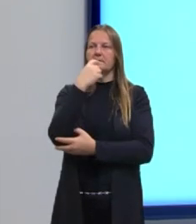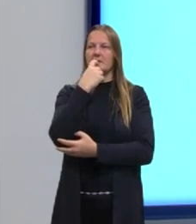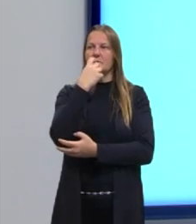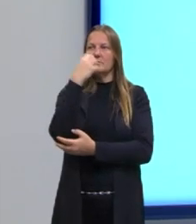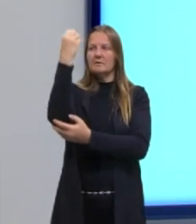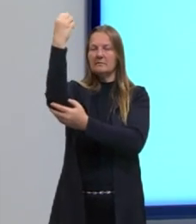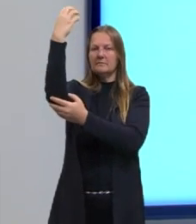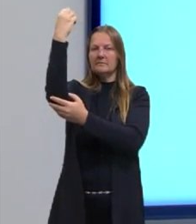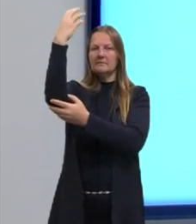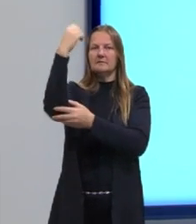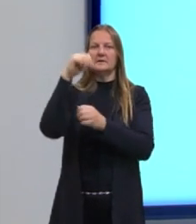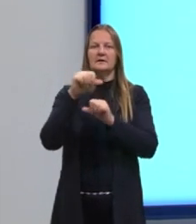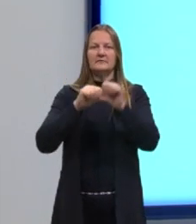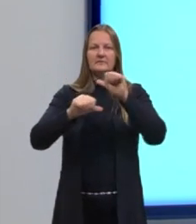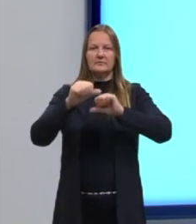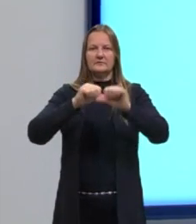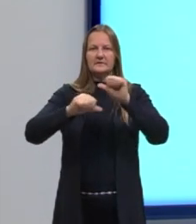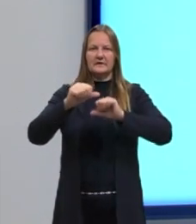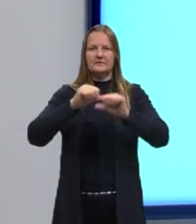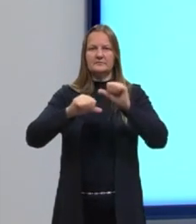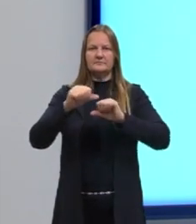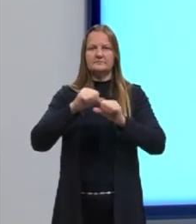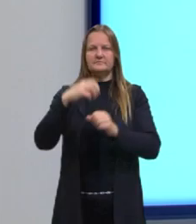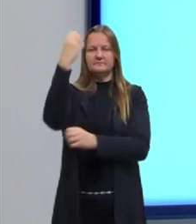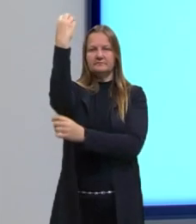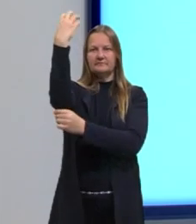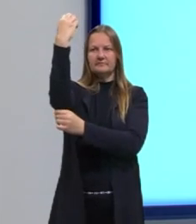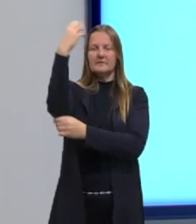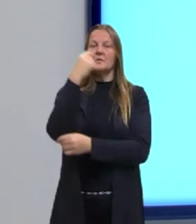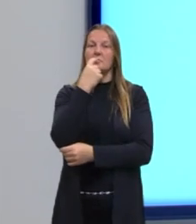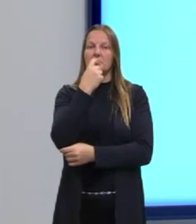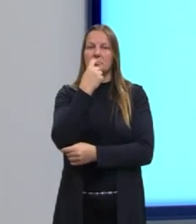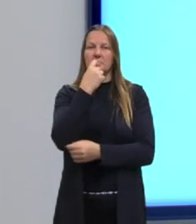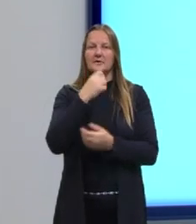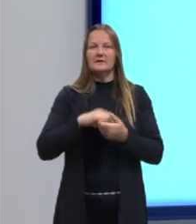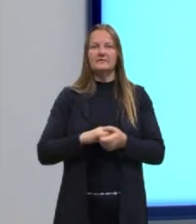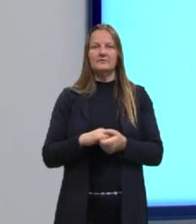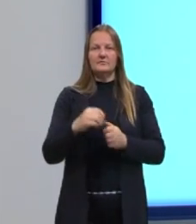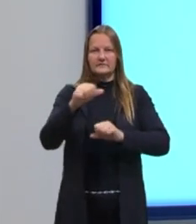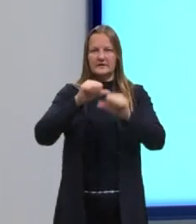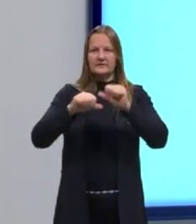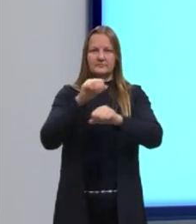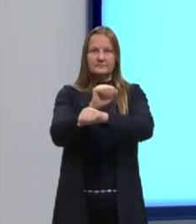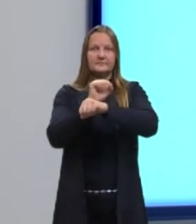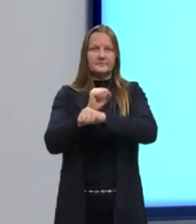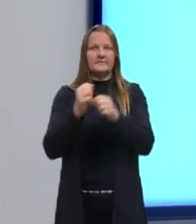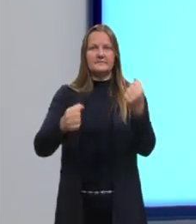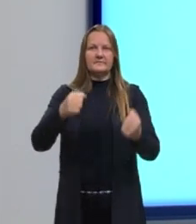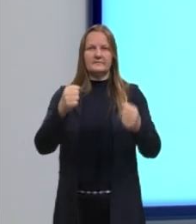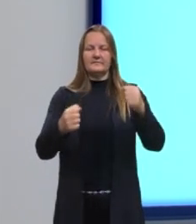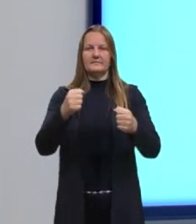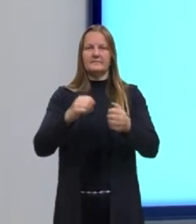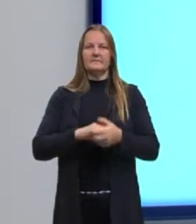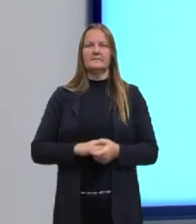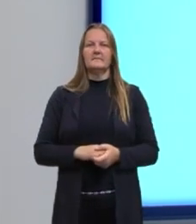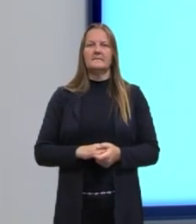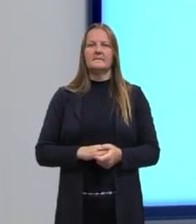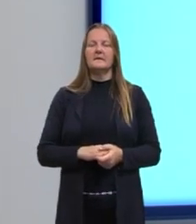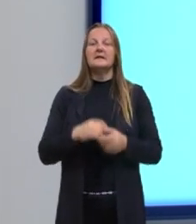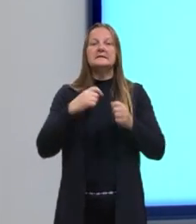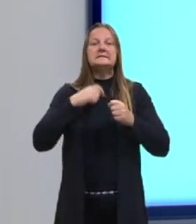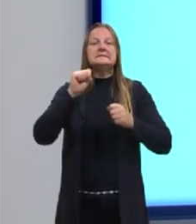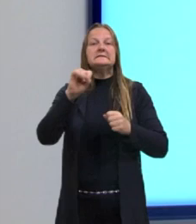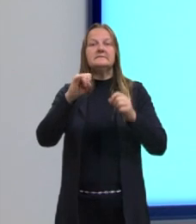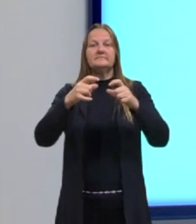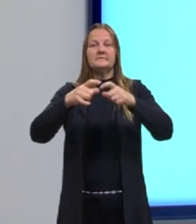no nosso caso aqui dos limites planetários nós podemos pensar nesta analogia quando nós temos esse espaço